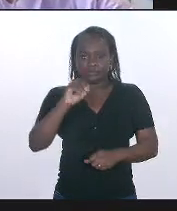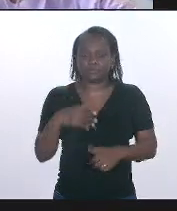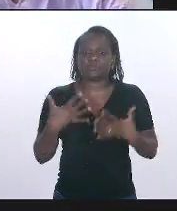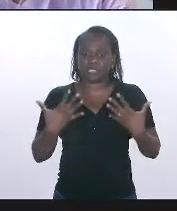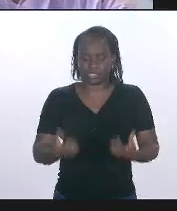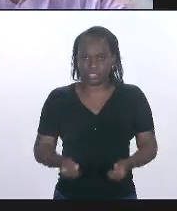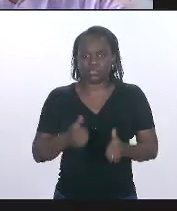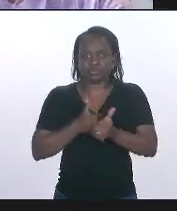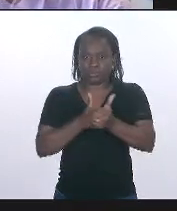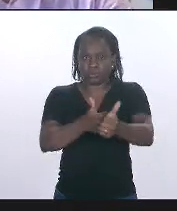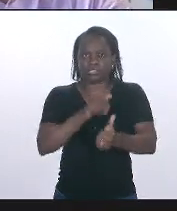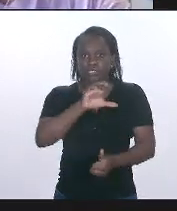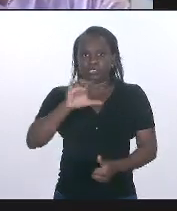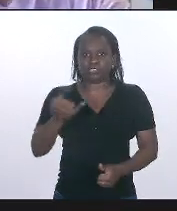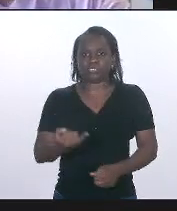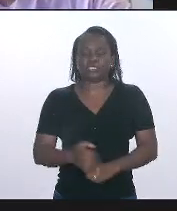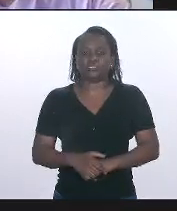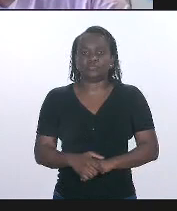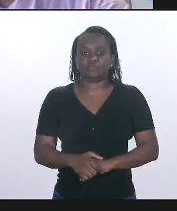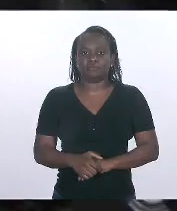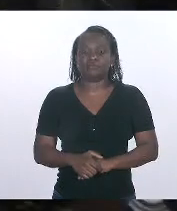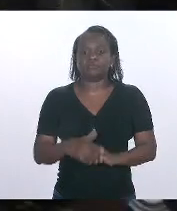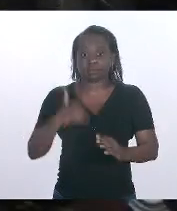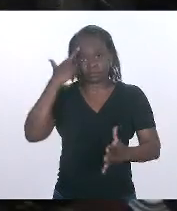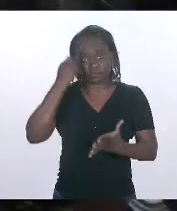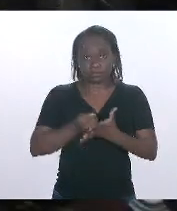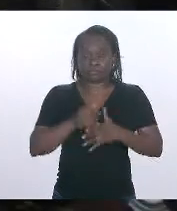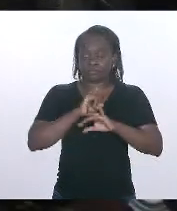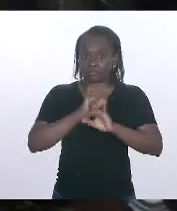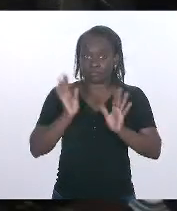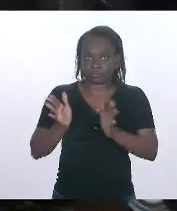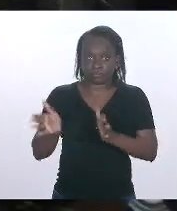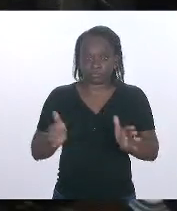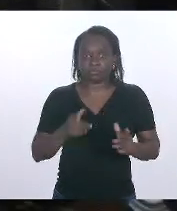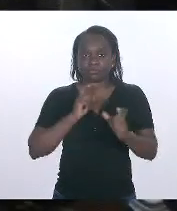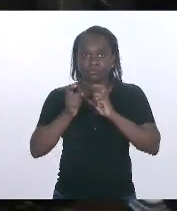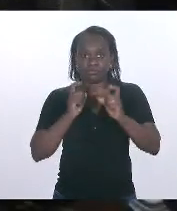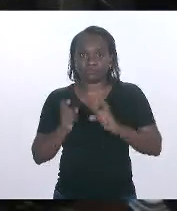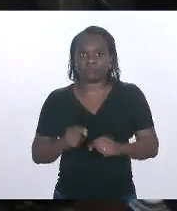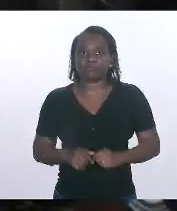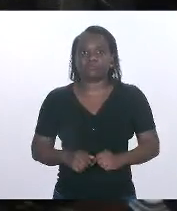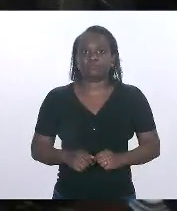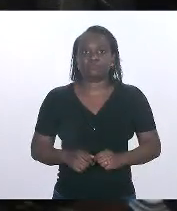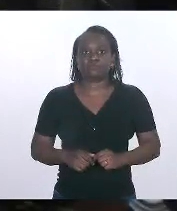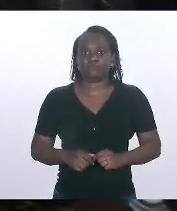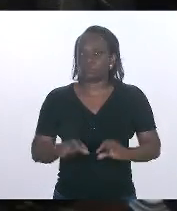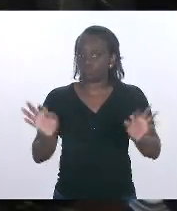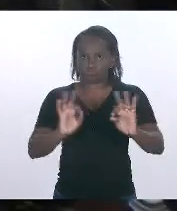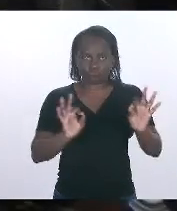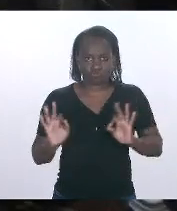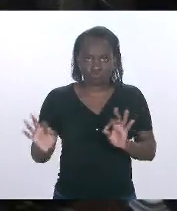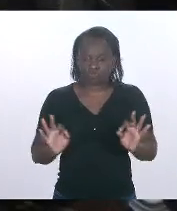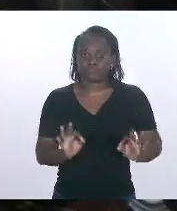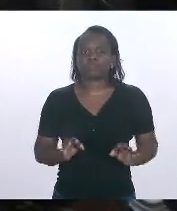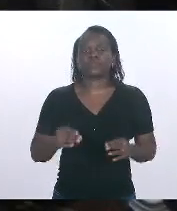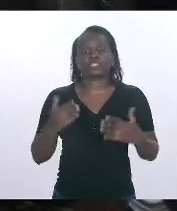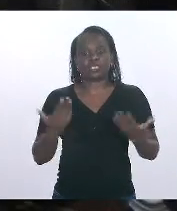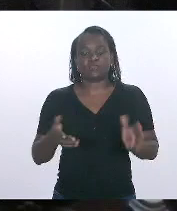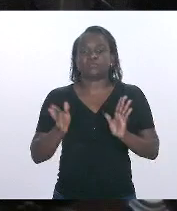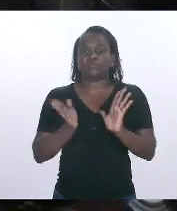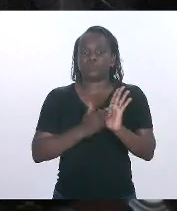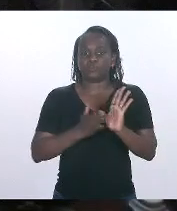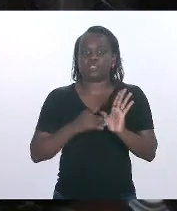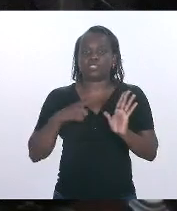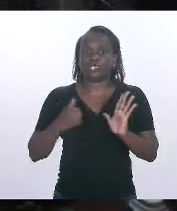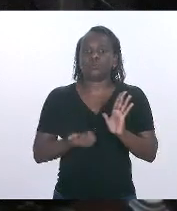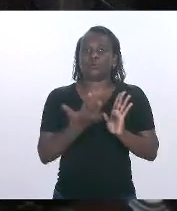Favorável com a CCJ, presidente. Os pareceres emitidos em discussão. Não havendo quem queira discutir, a presente proposta